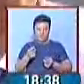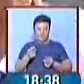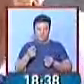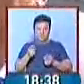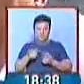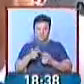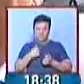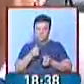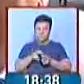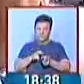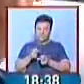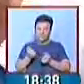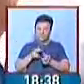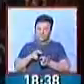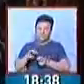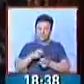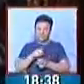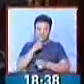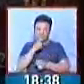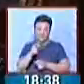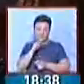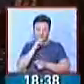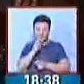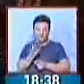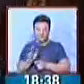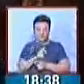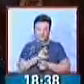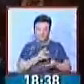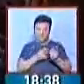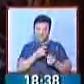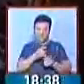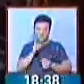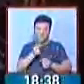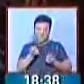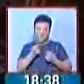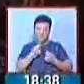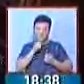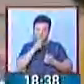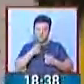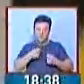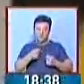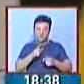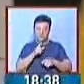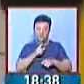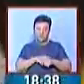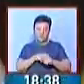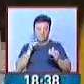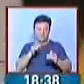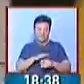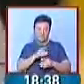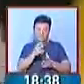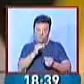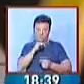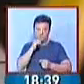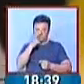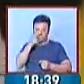as corridas que existem, passariam a utilizar mais, até com custos a nível do tempo. Porque muitas